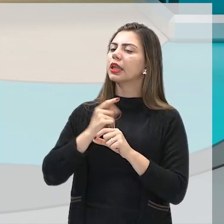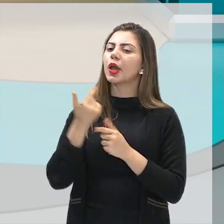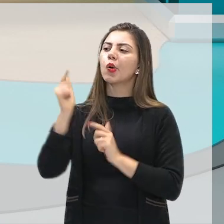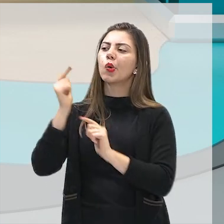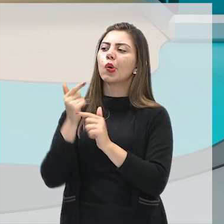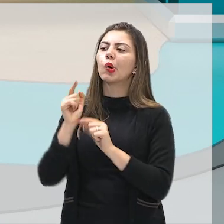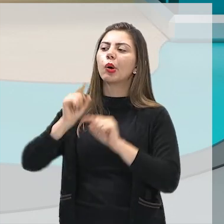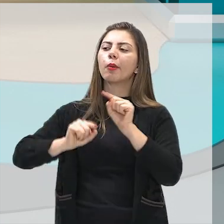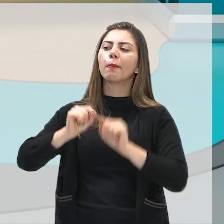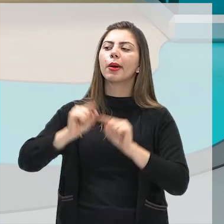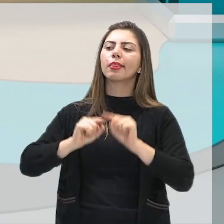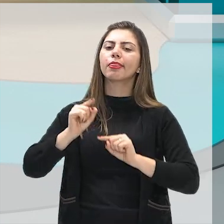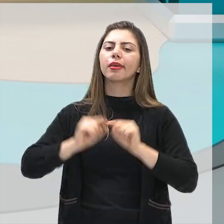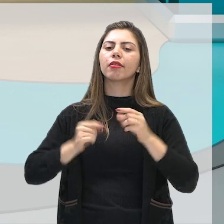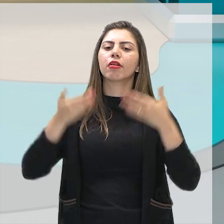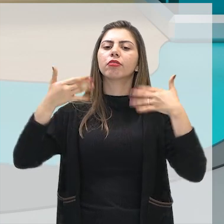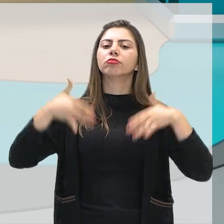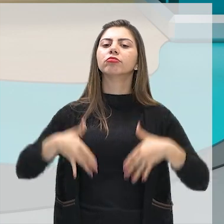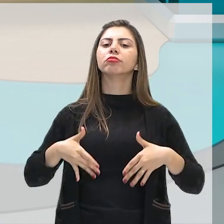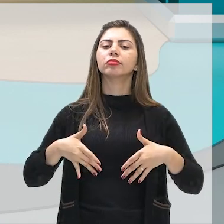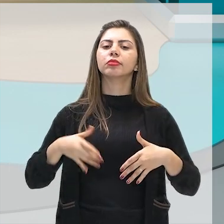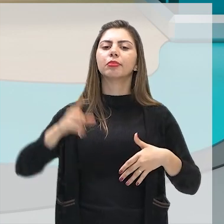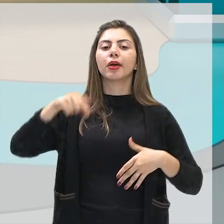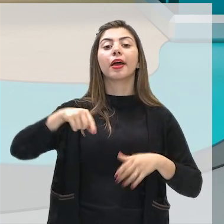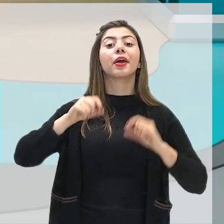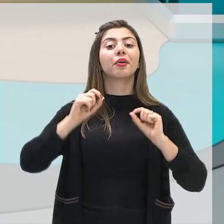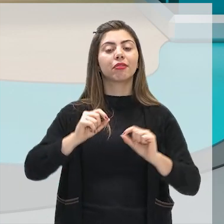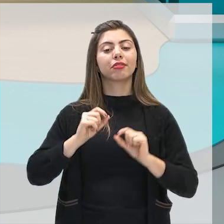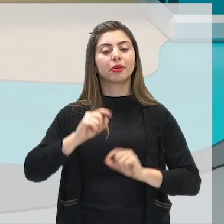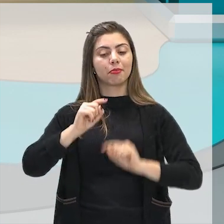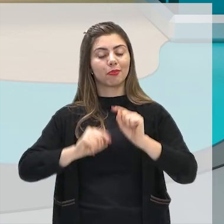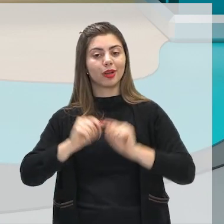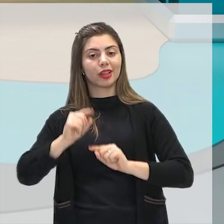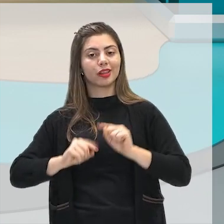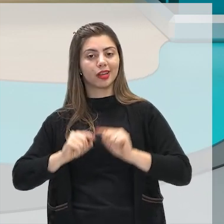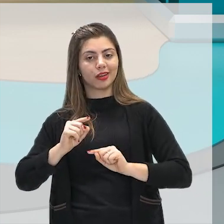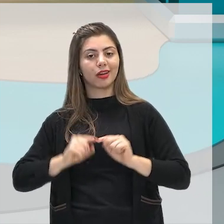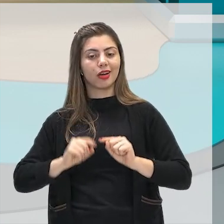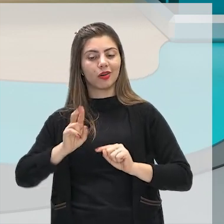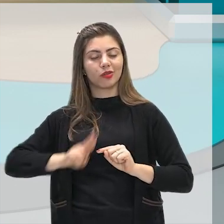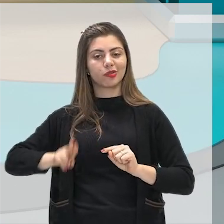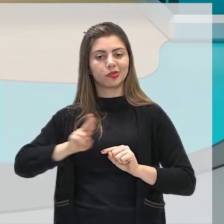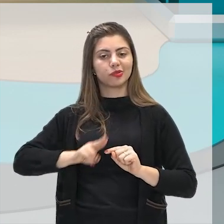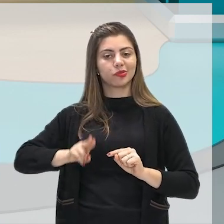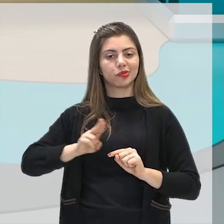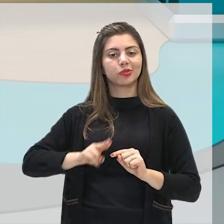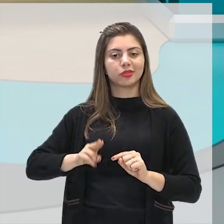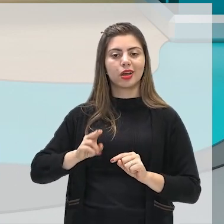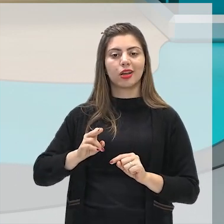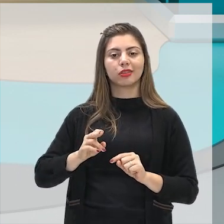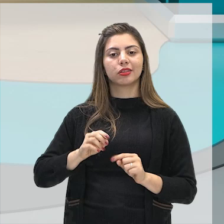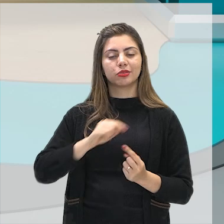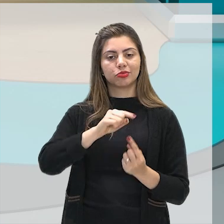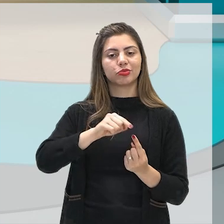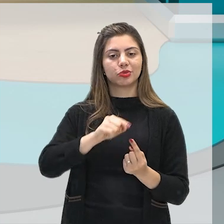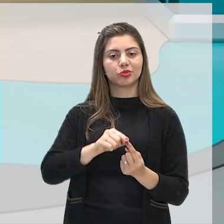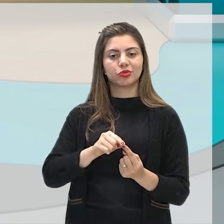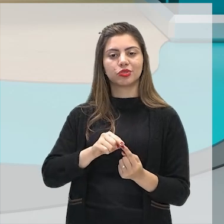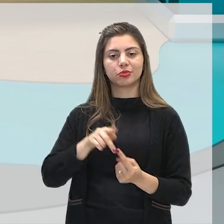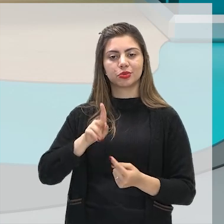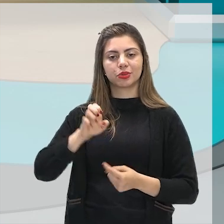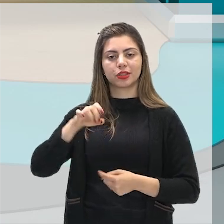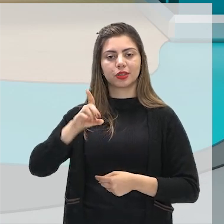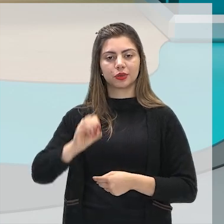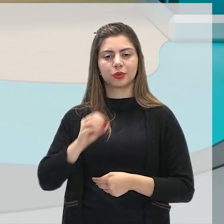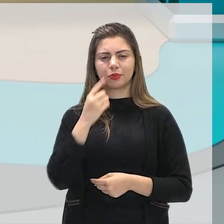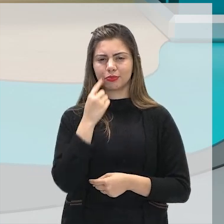outros elementos, que é justamente os equipamentos utilizados no Kendo. Vamos ver cada um